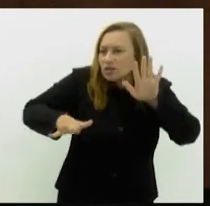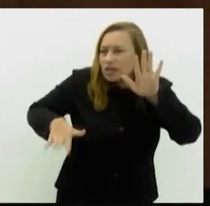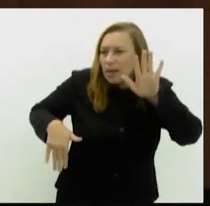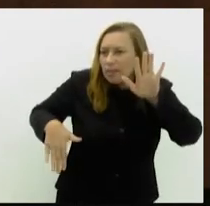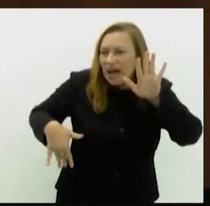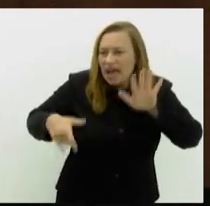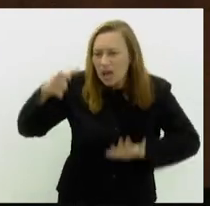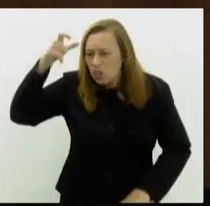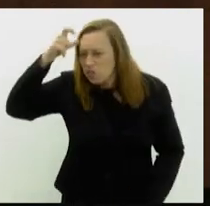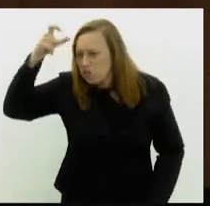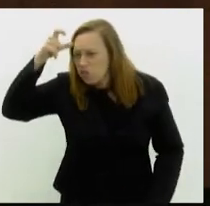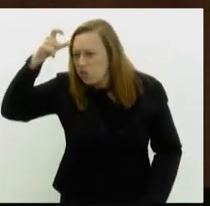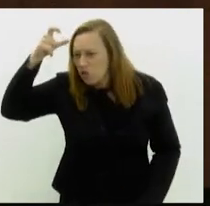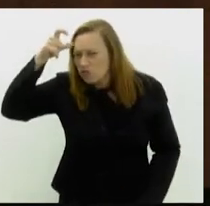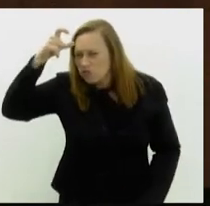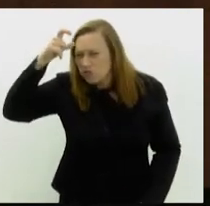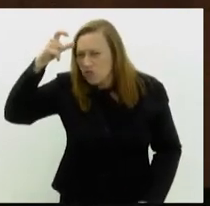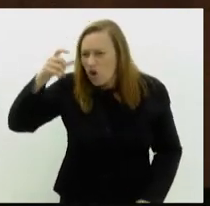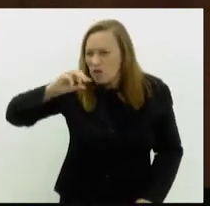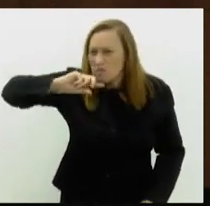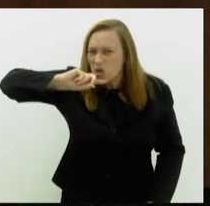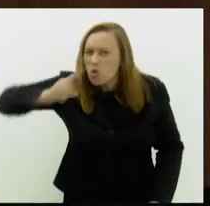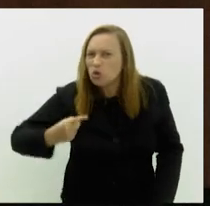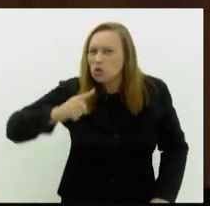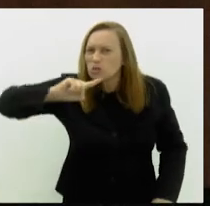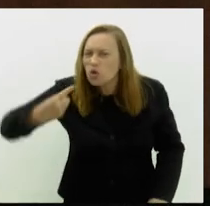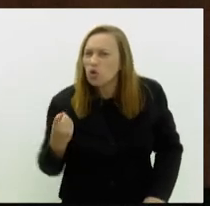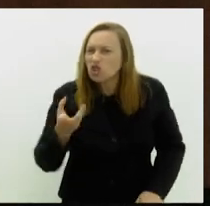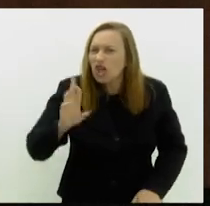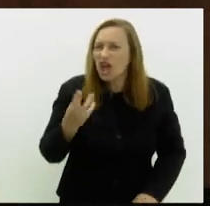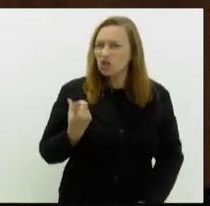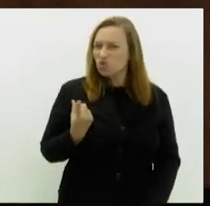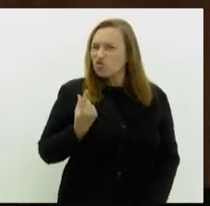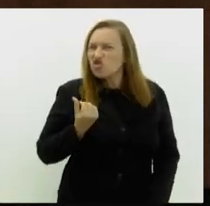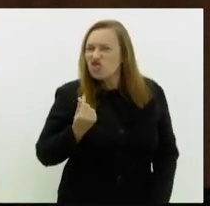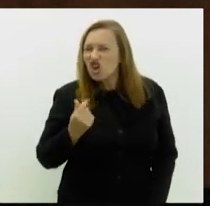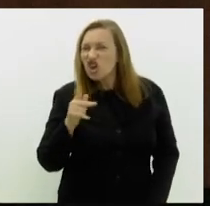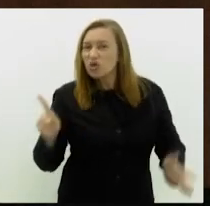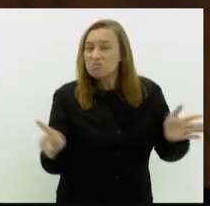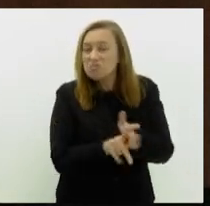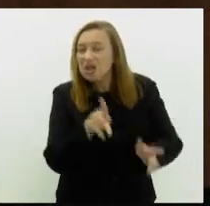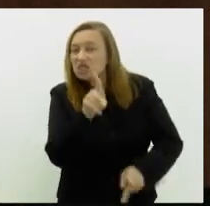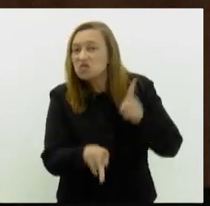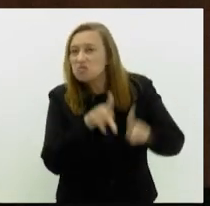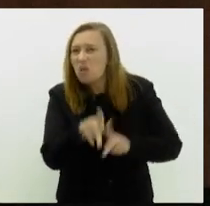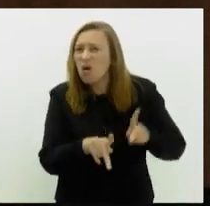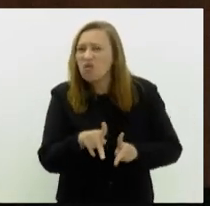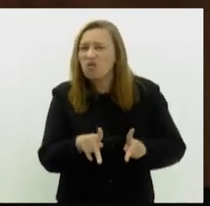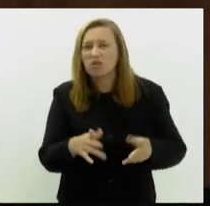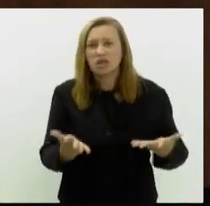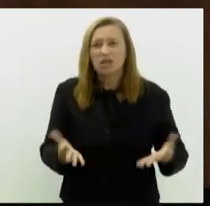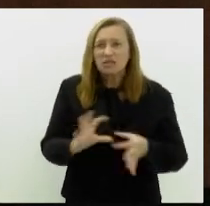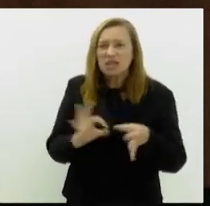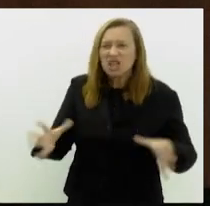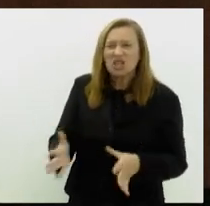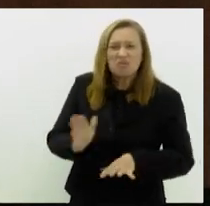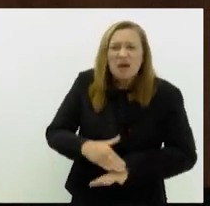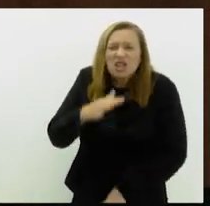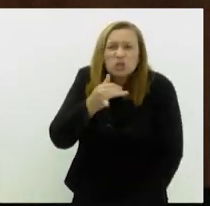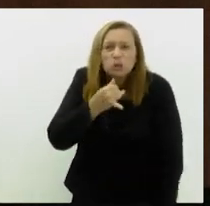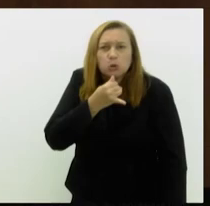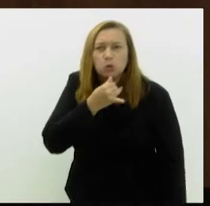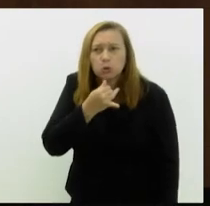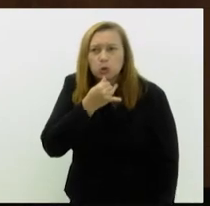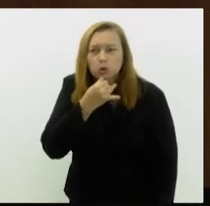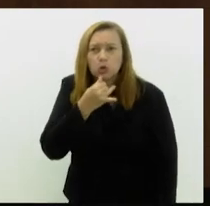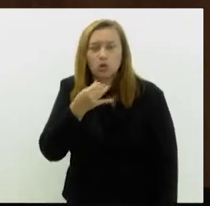e milhões de reais do dinheiro público. Isso é que nos deixa mais decepcionados